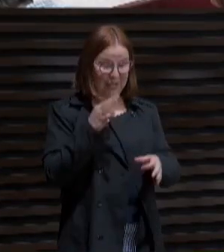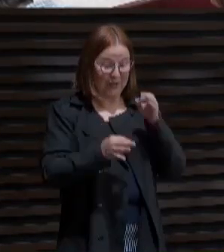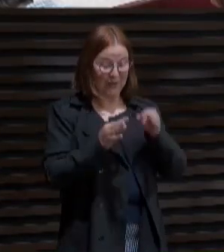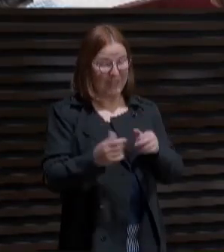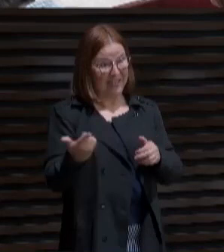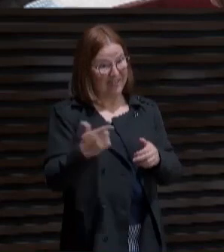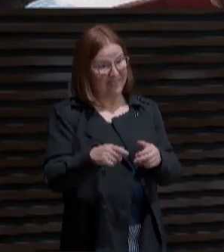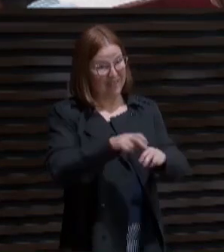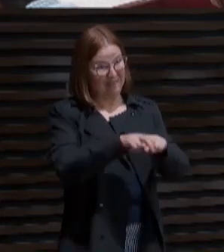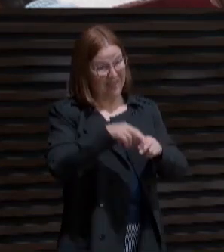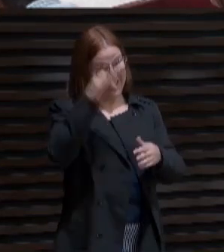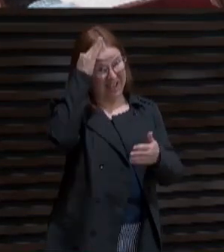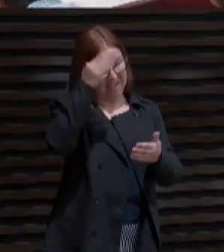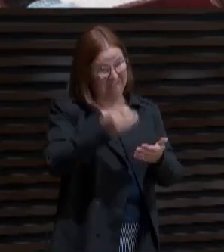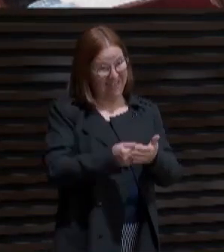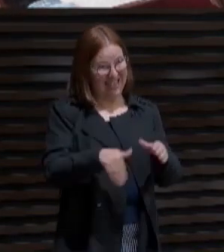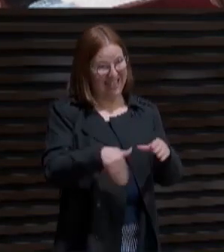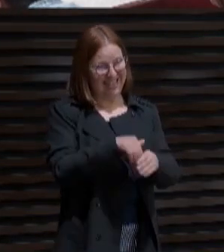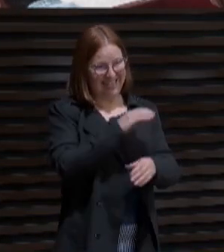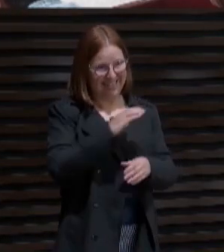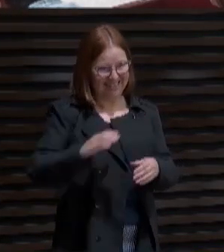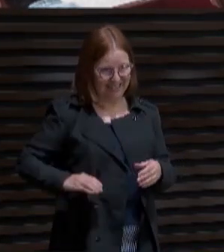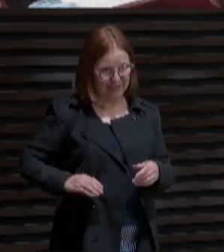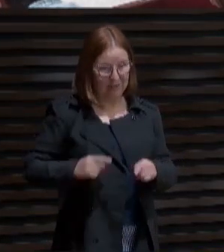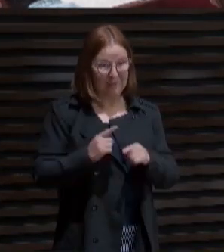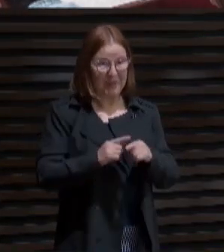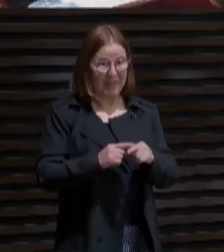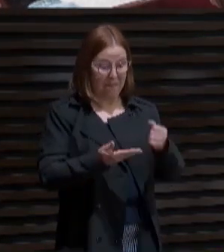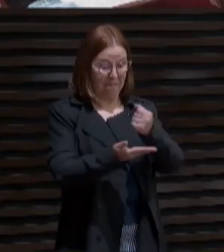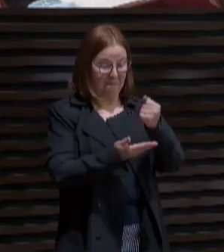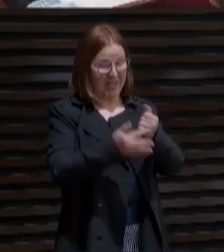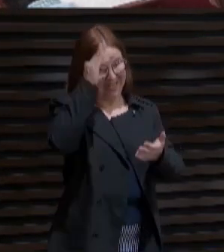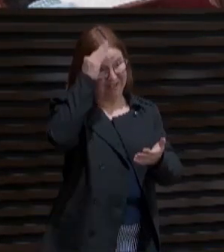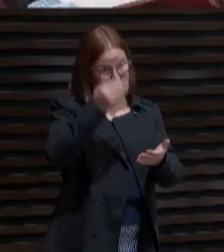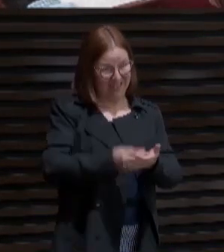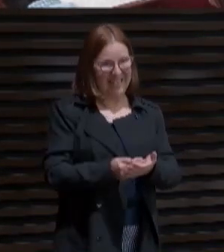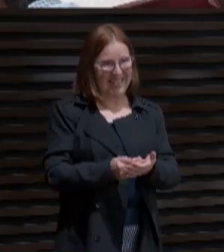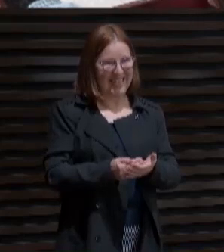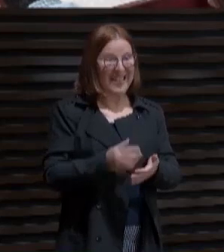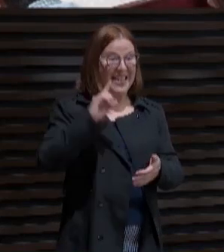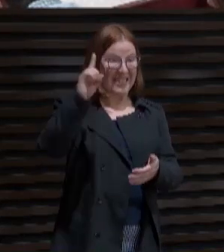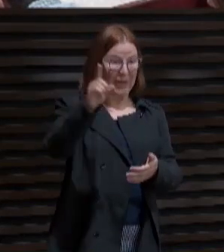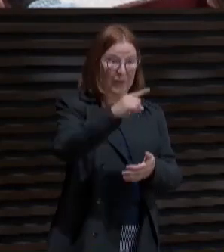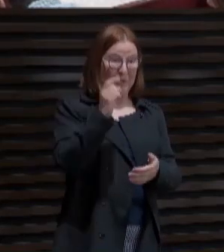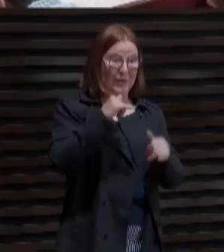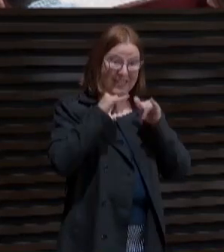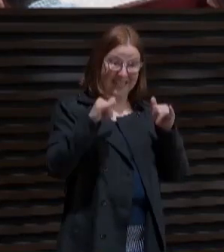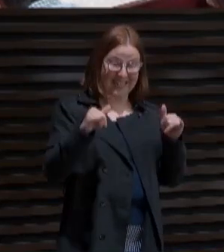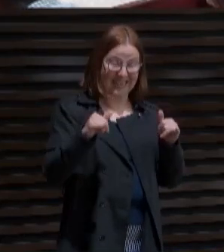fé em Cristo, pois é com base na fé que Deus nos declara justos.